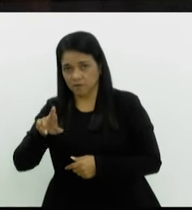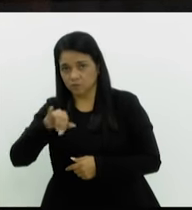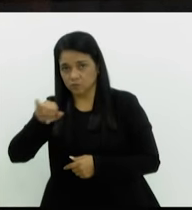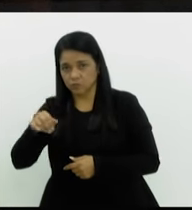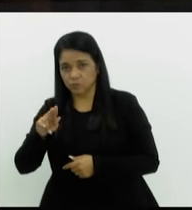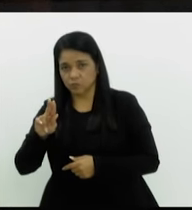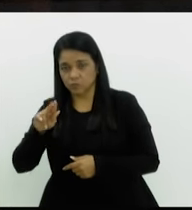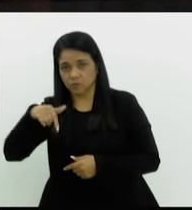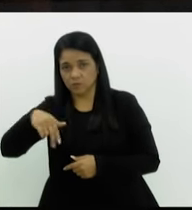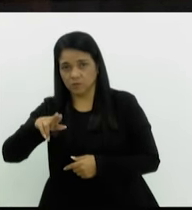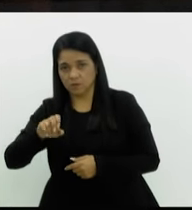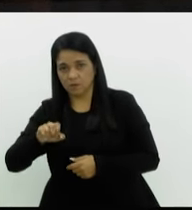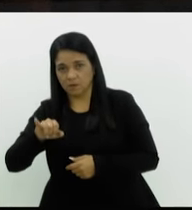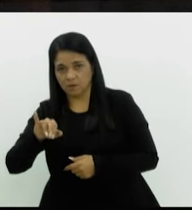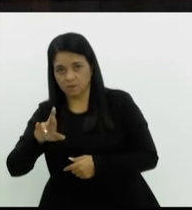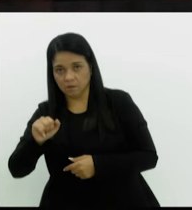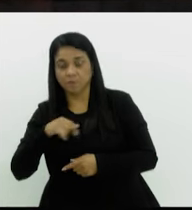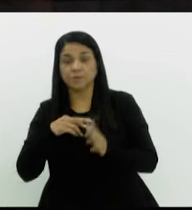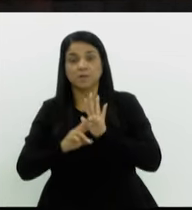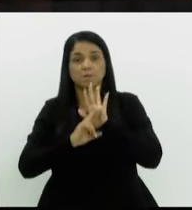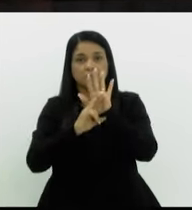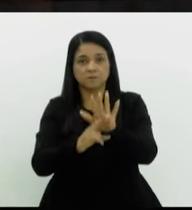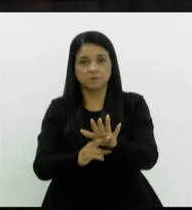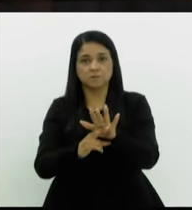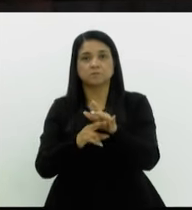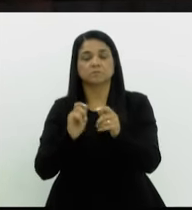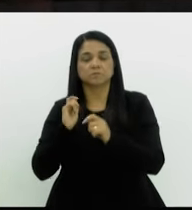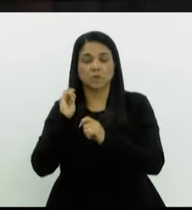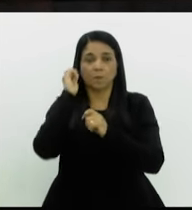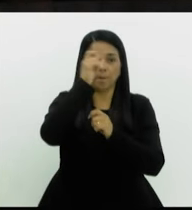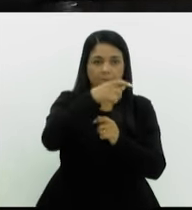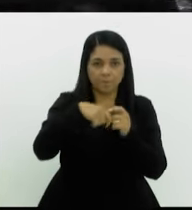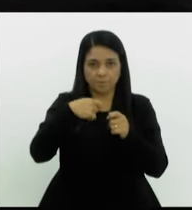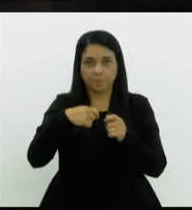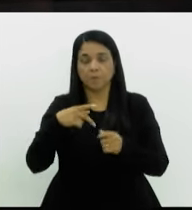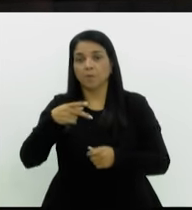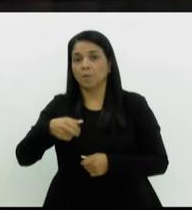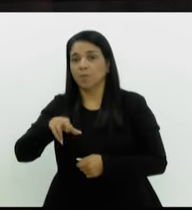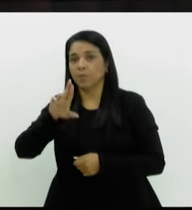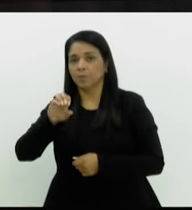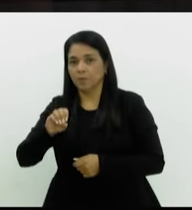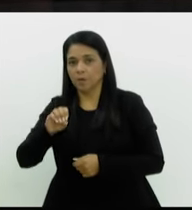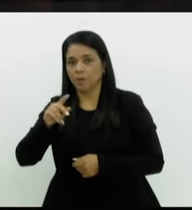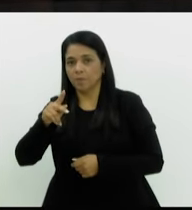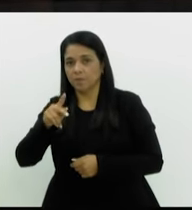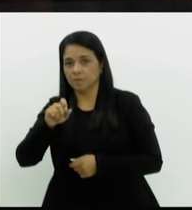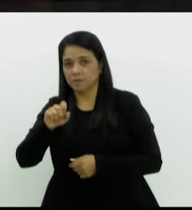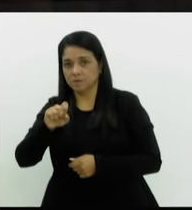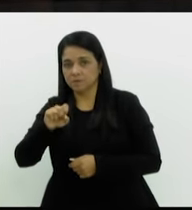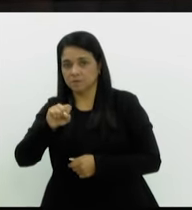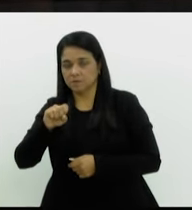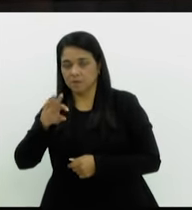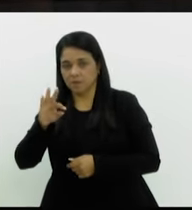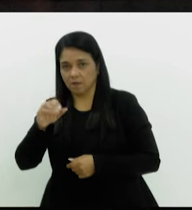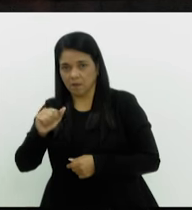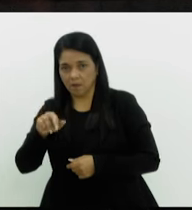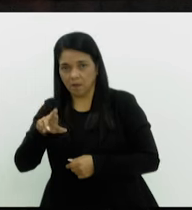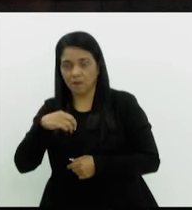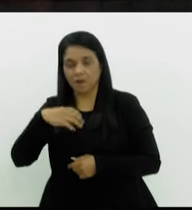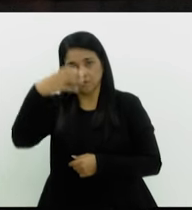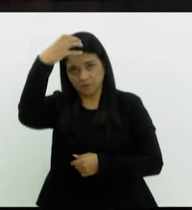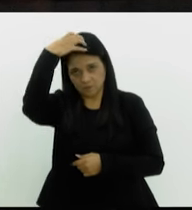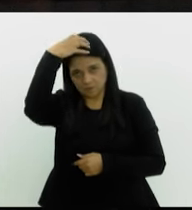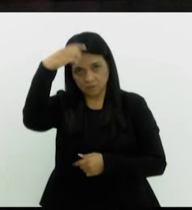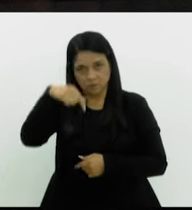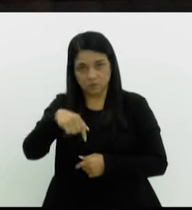o representante da Propescar, que é a Cooperativa de Pesca de Angra dos Reis, o senhor